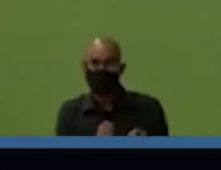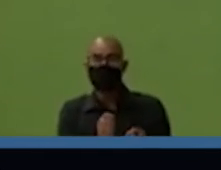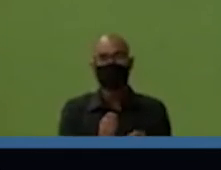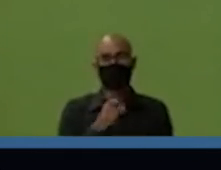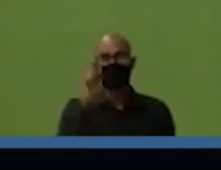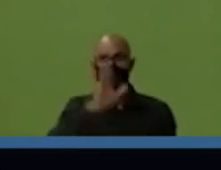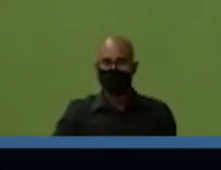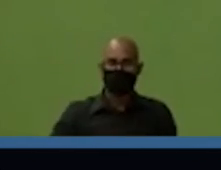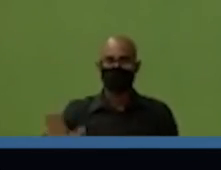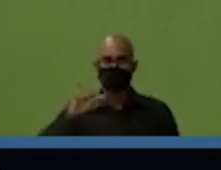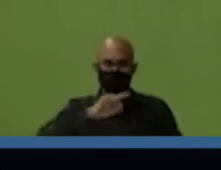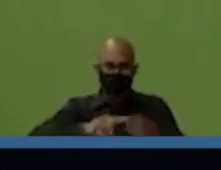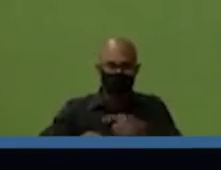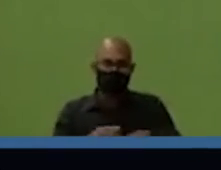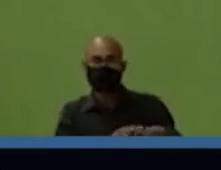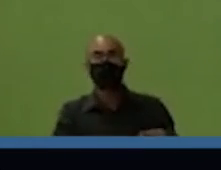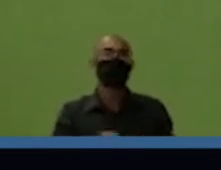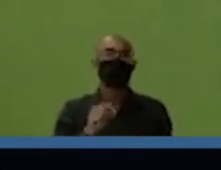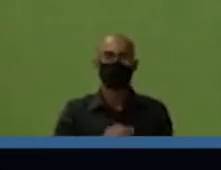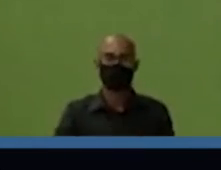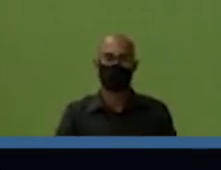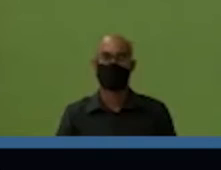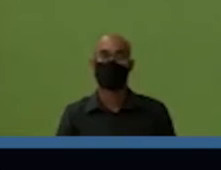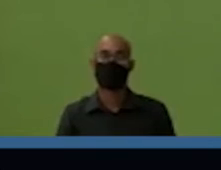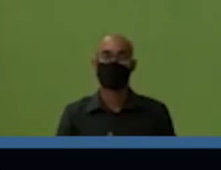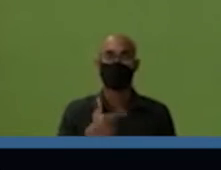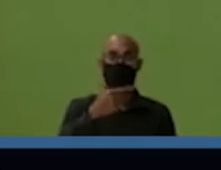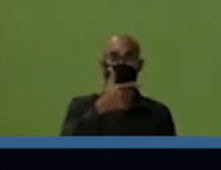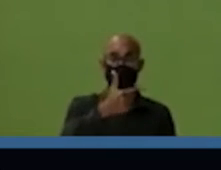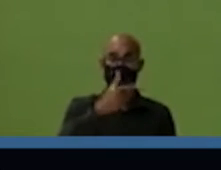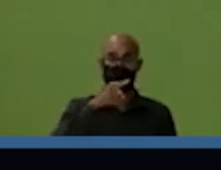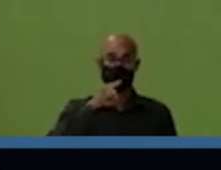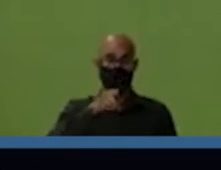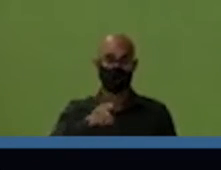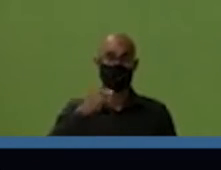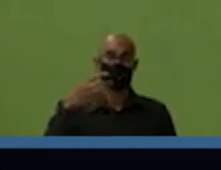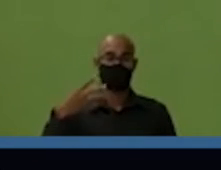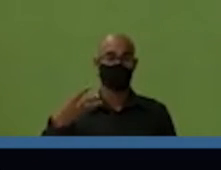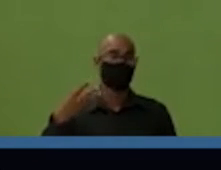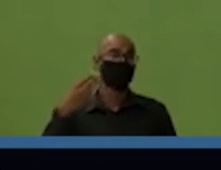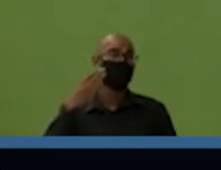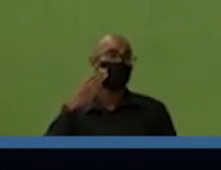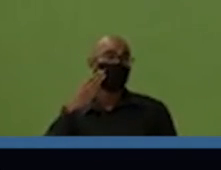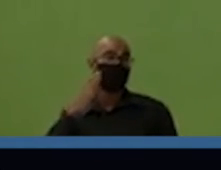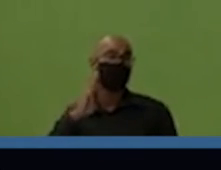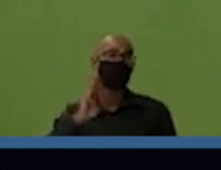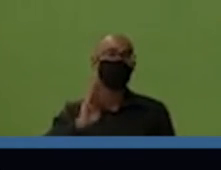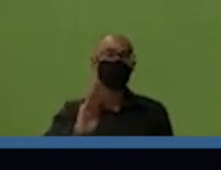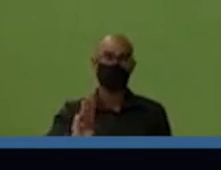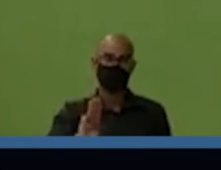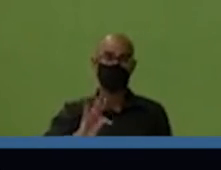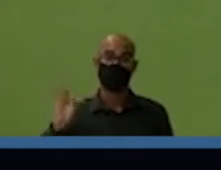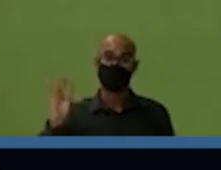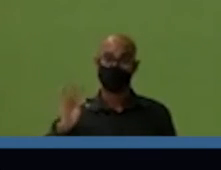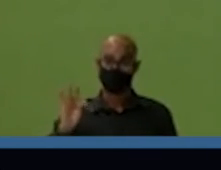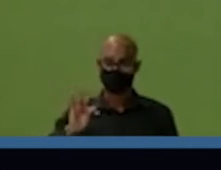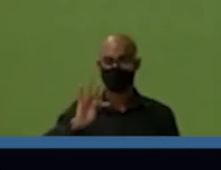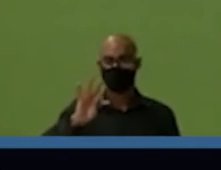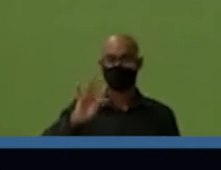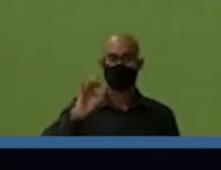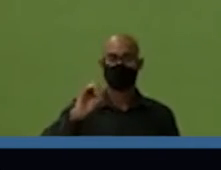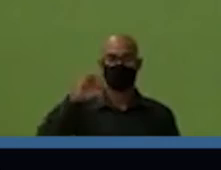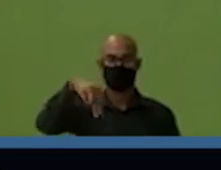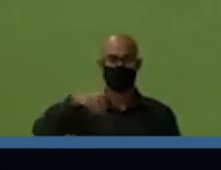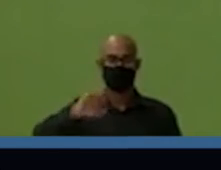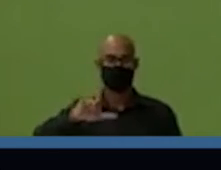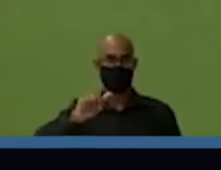afora para a doação de 2,3 milhões de toneladas, 2,3 milhões de